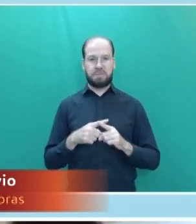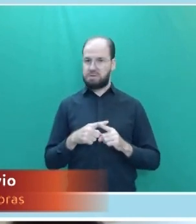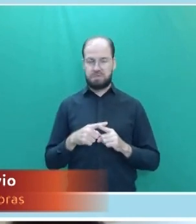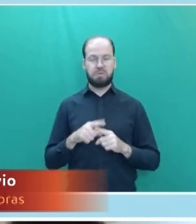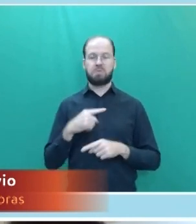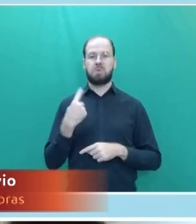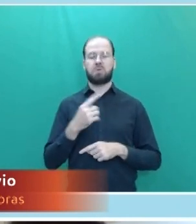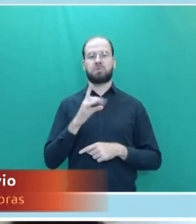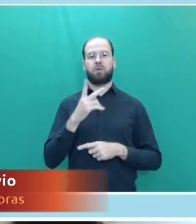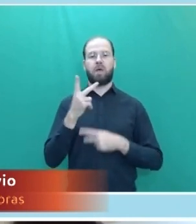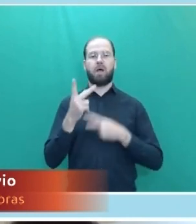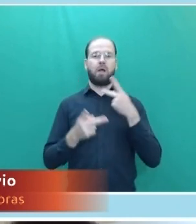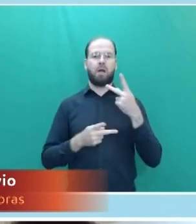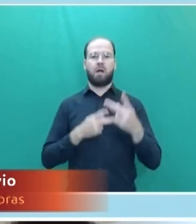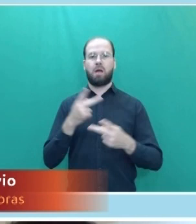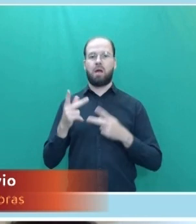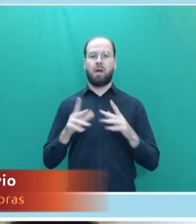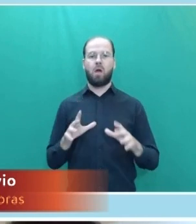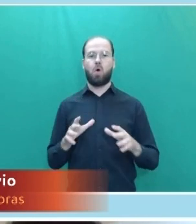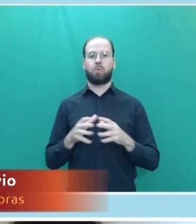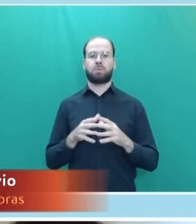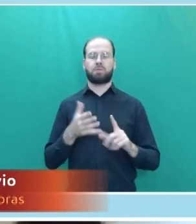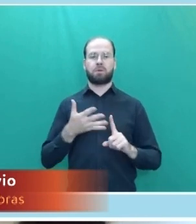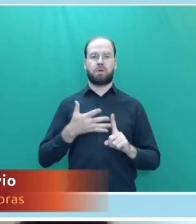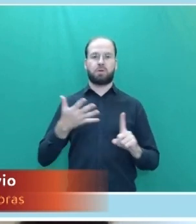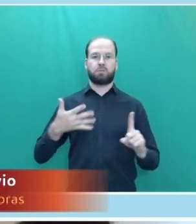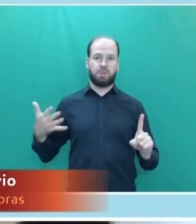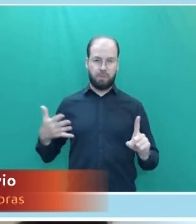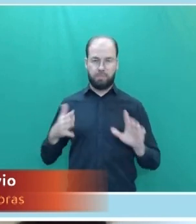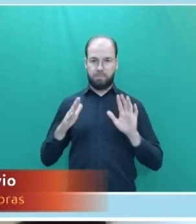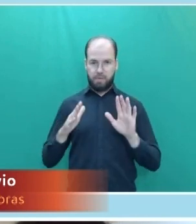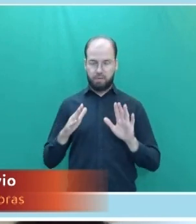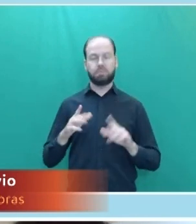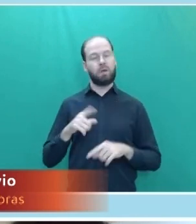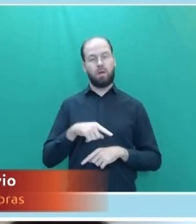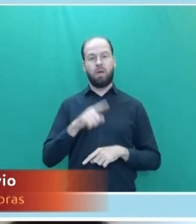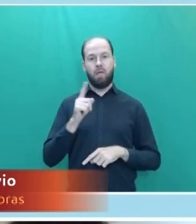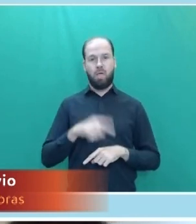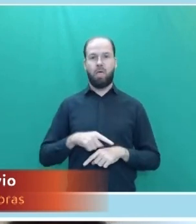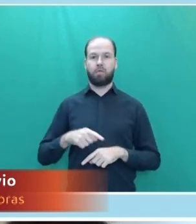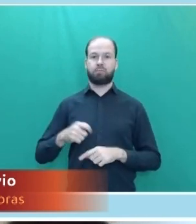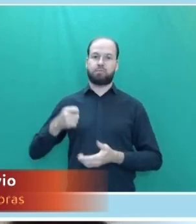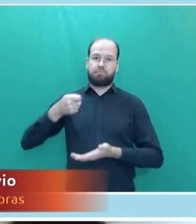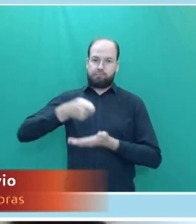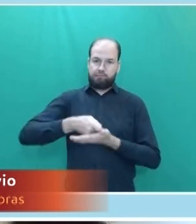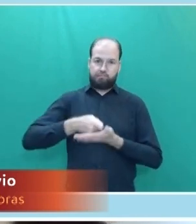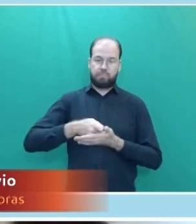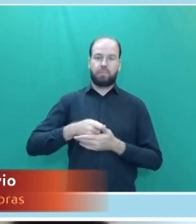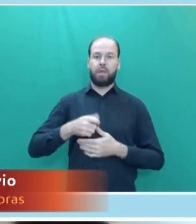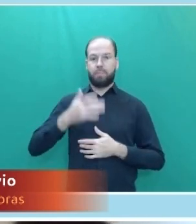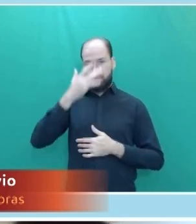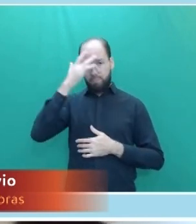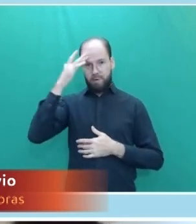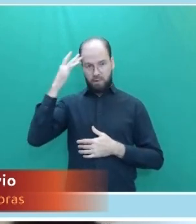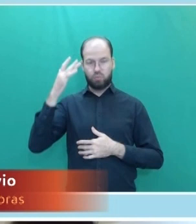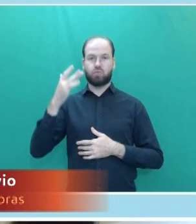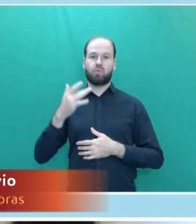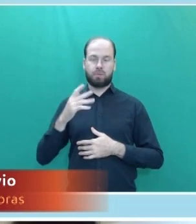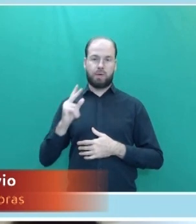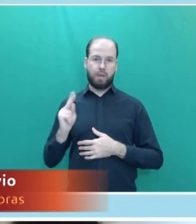falando de uma comunidade LGBT que, na verdade, é regida por homens cis, mulheres cis, pessoas